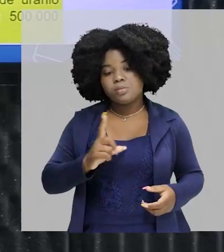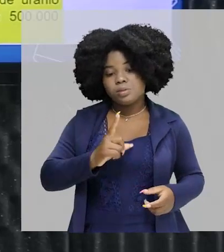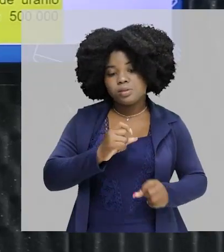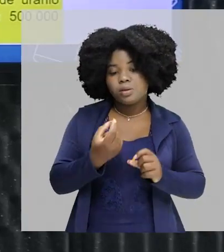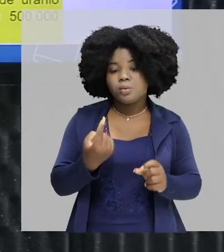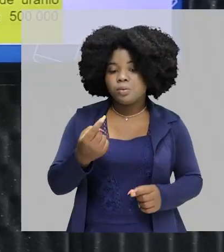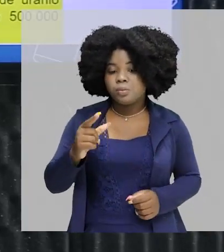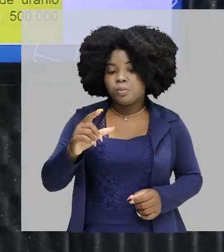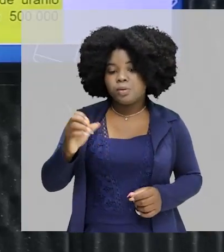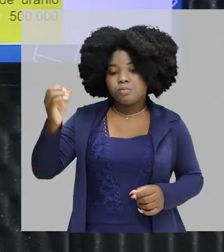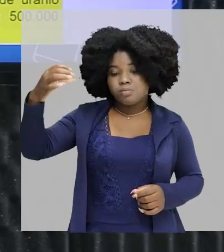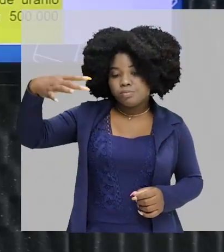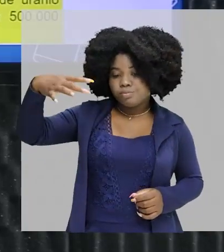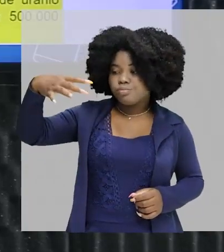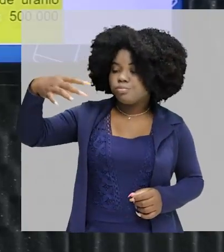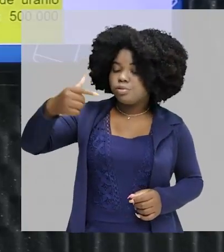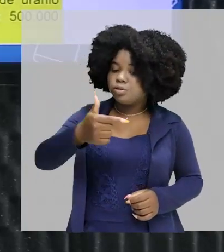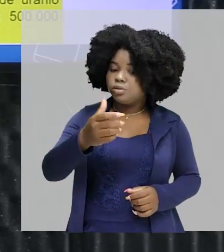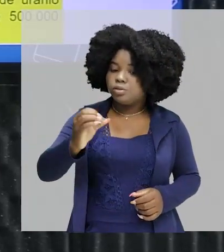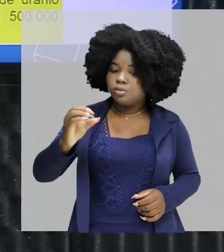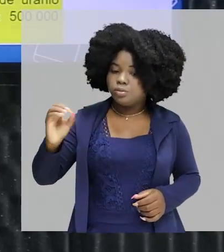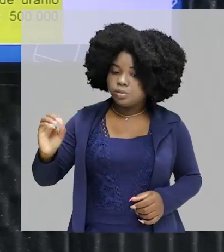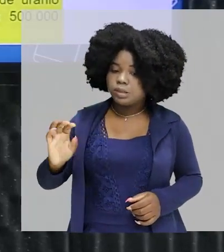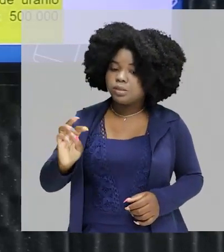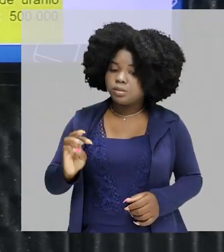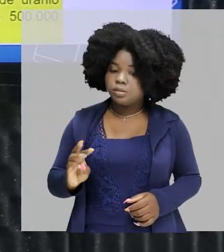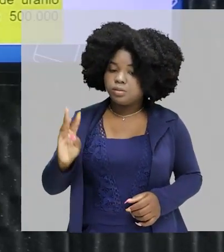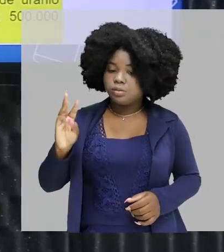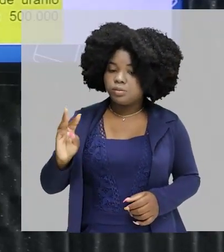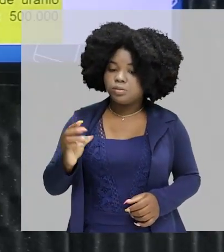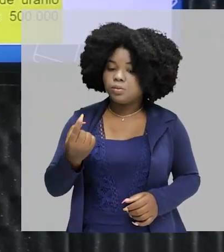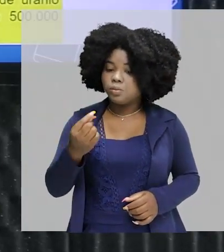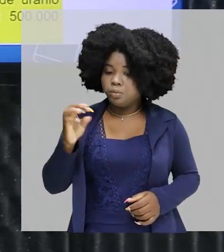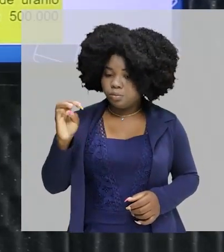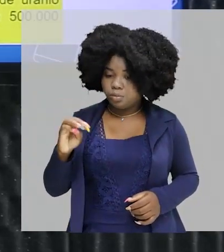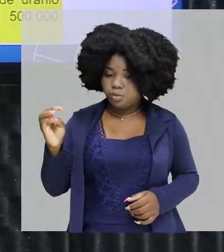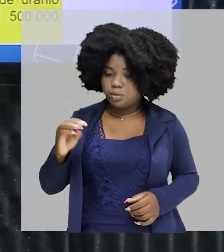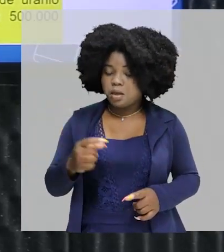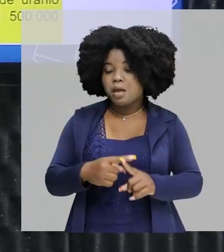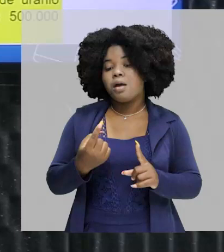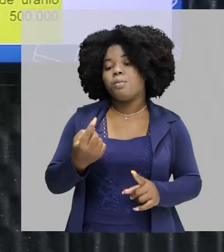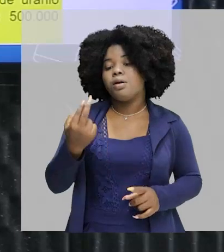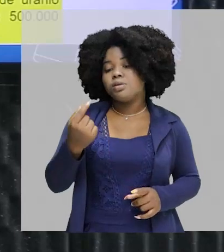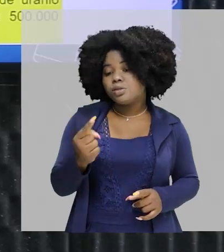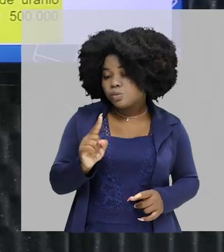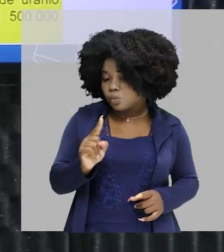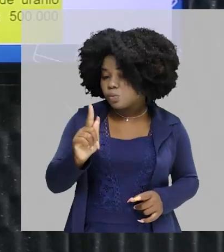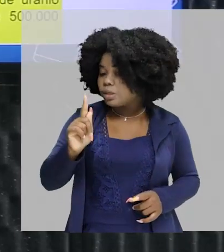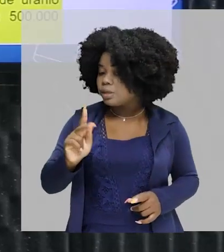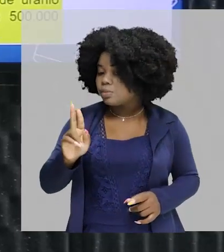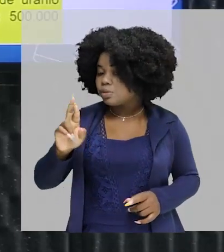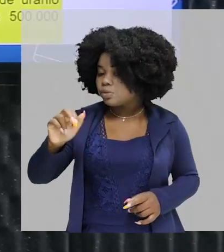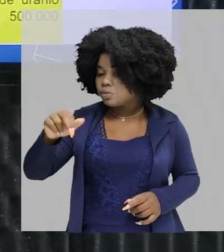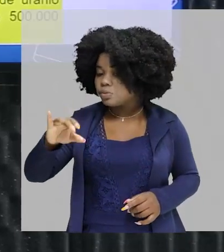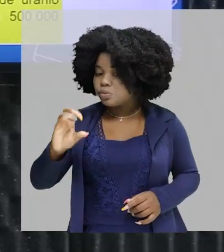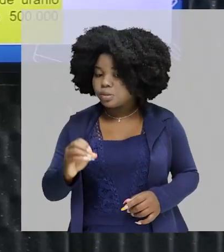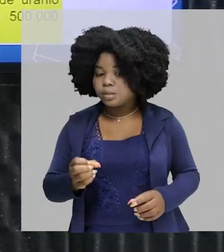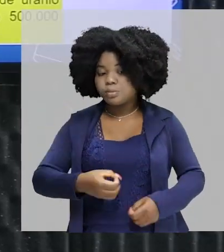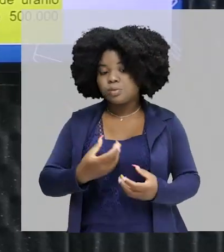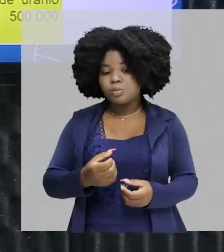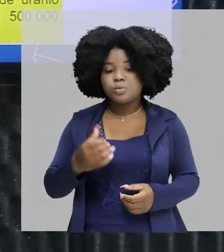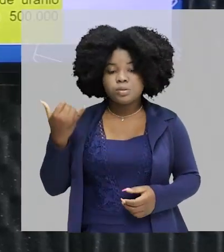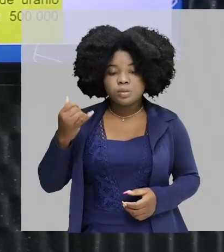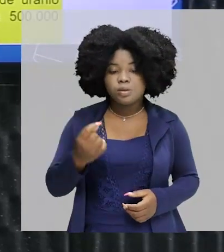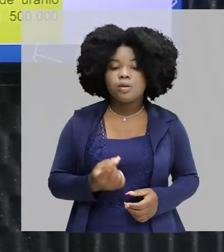acesa uma lâmpada de 200 watts durante 1 minuto. Agora, 1 grama de urânio produz energia para